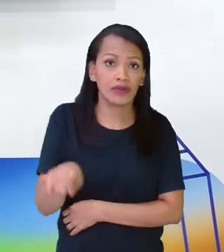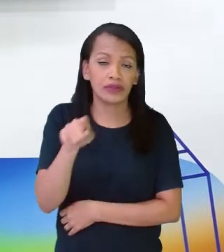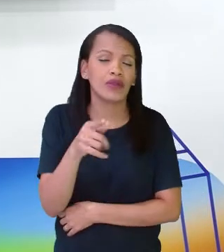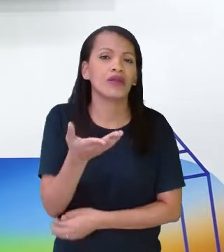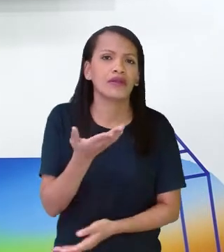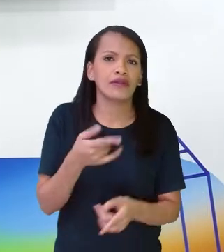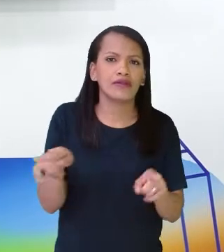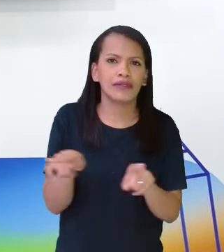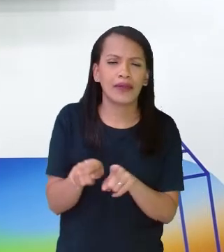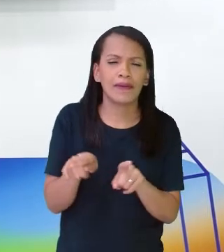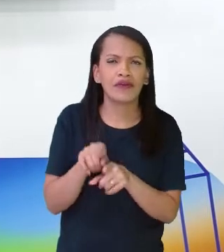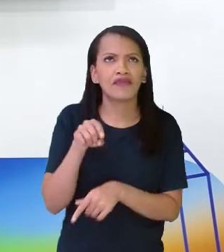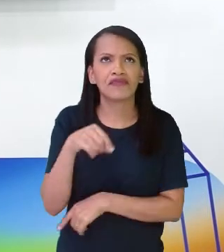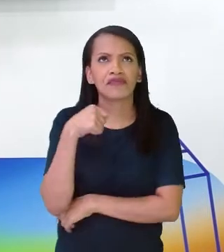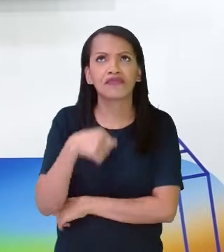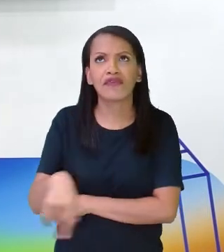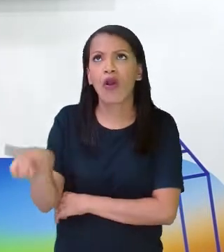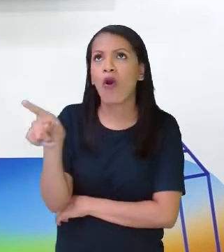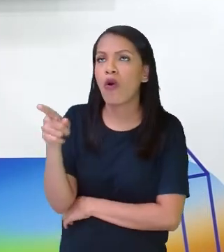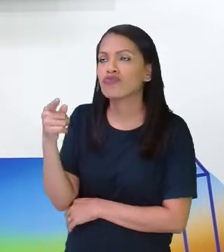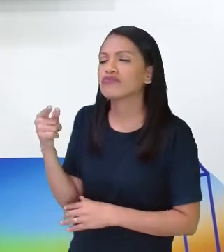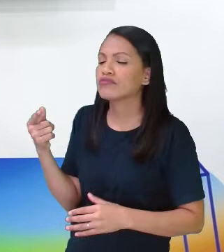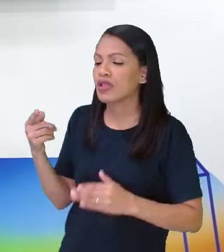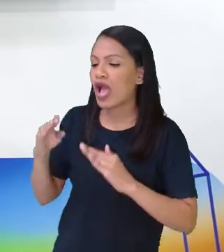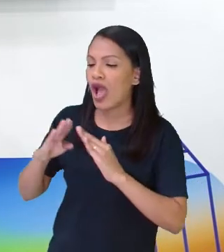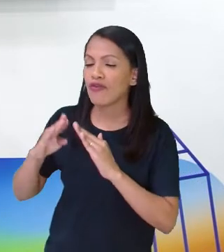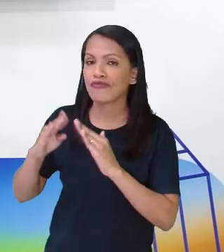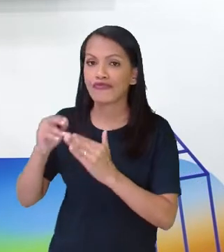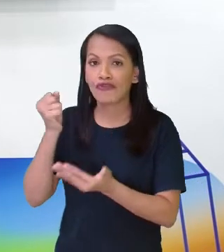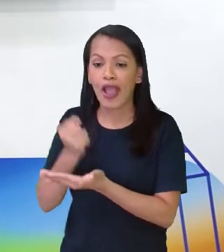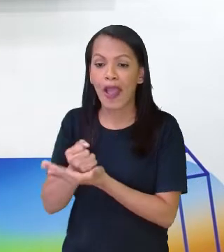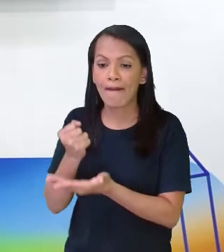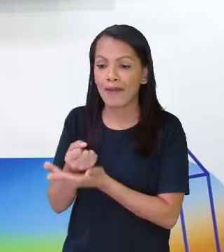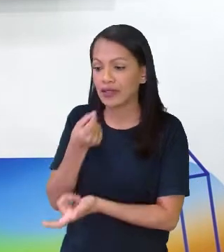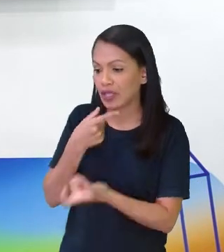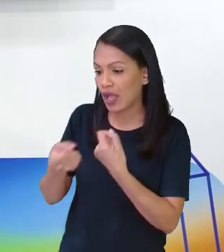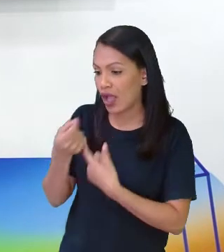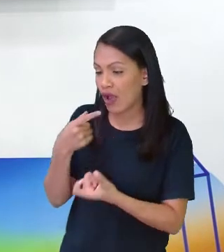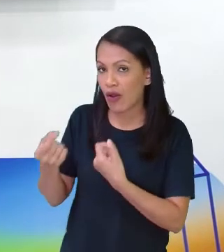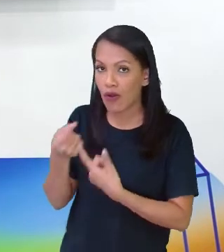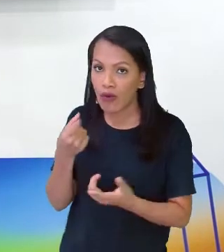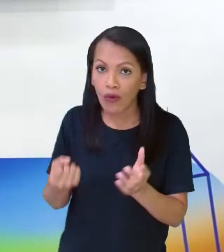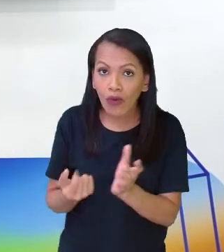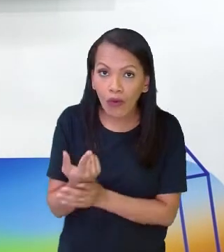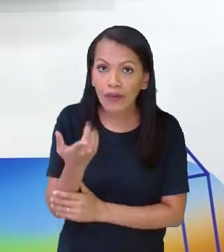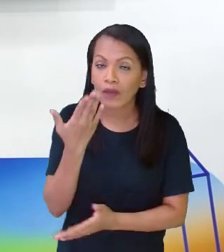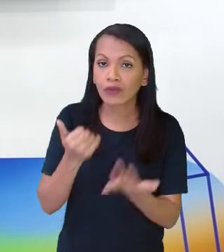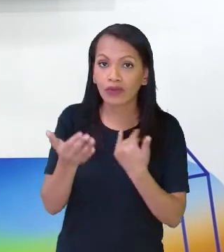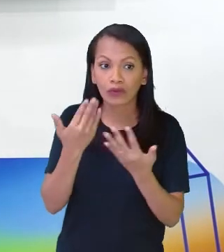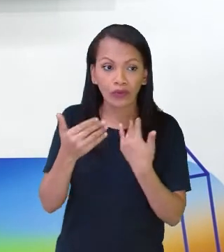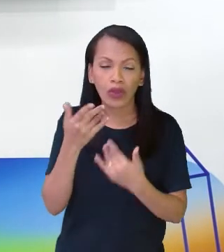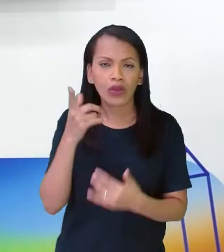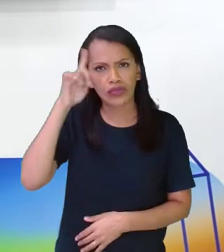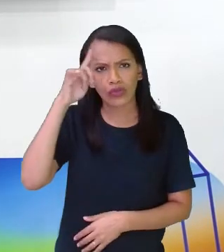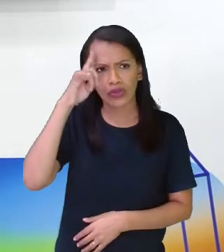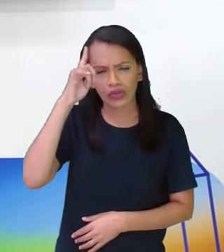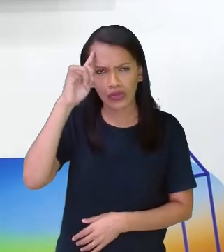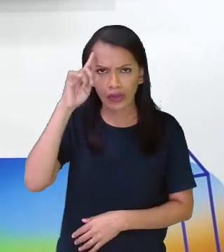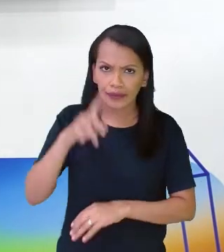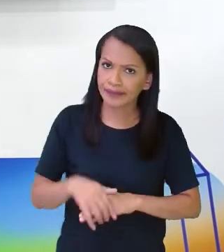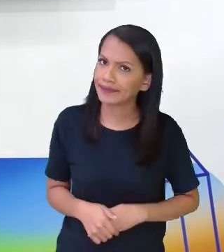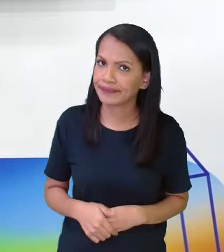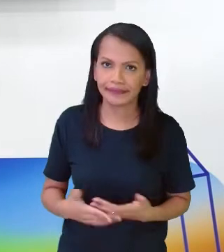consome também, vou na farmácia agora e vou comprar vitamina C e vou ficar tomando vitamina C todos os dias,